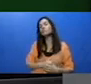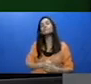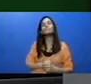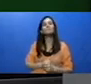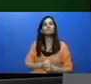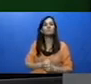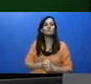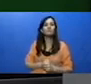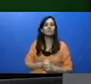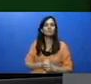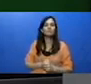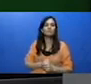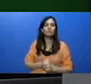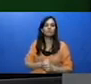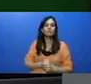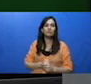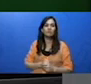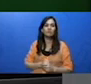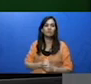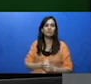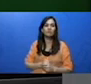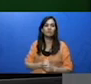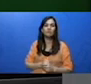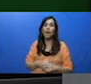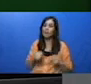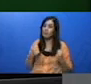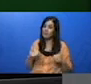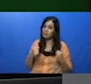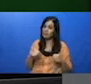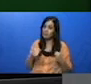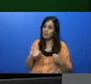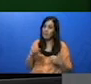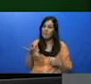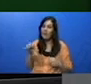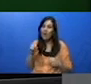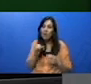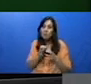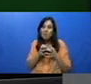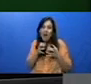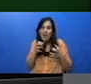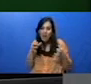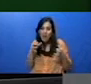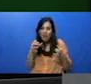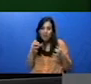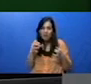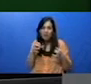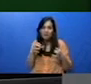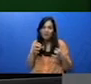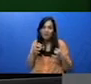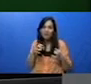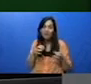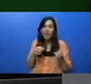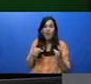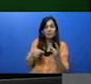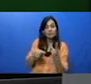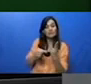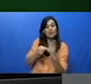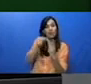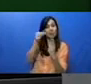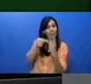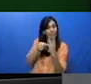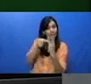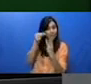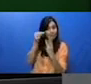esses 3 algarismos, olha lá. Nós precisamos pegar o maior e passar na frente, né? Colocar na centena. Porque